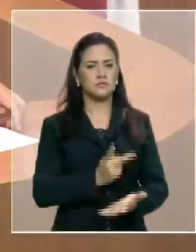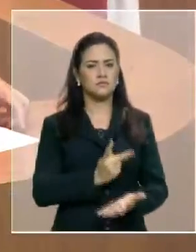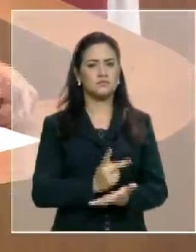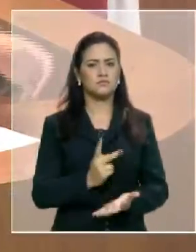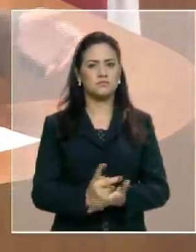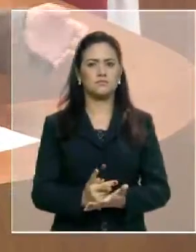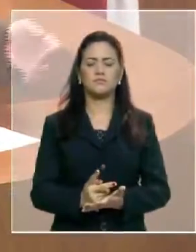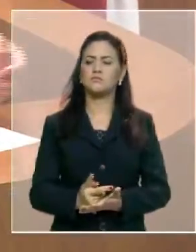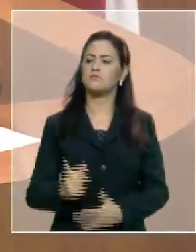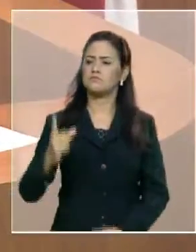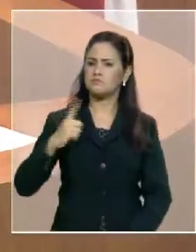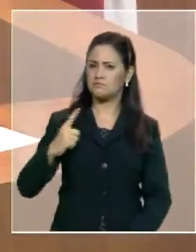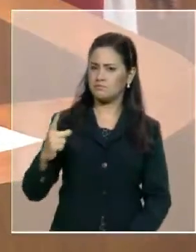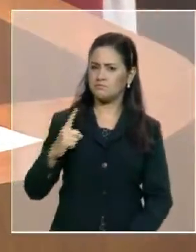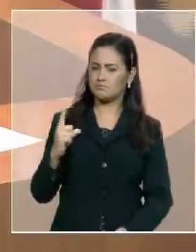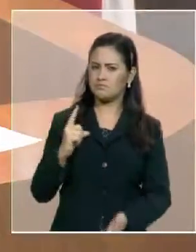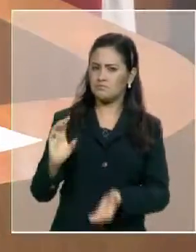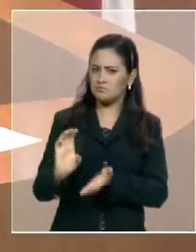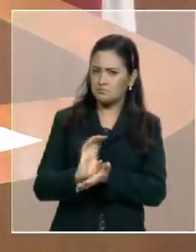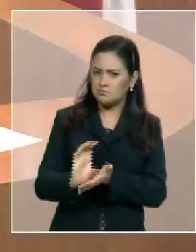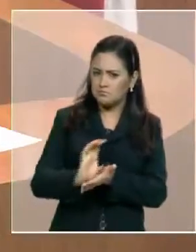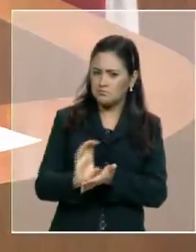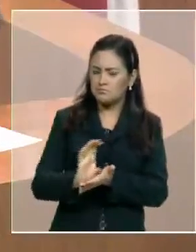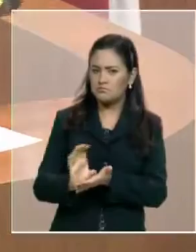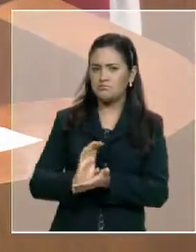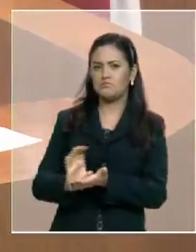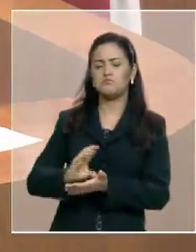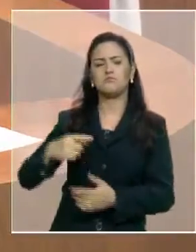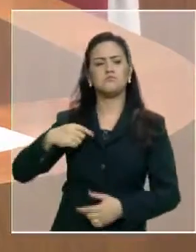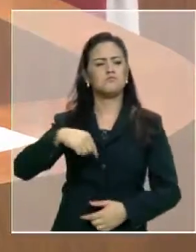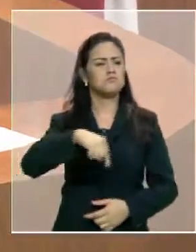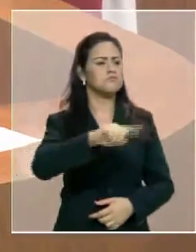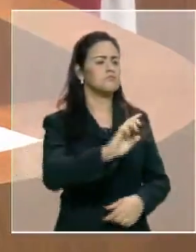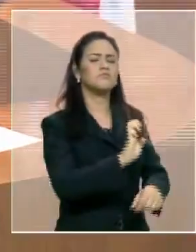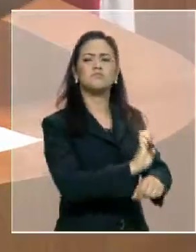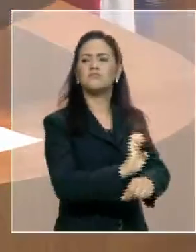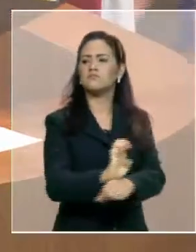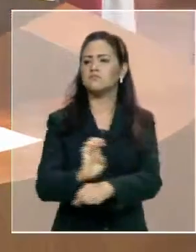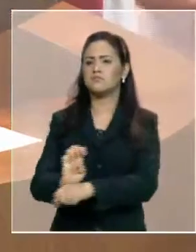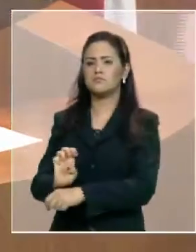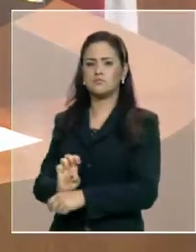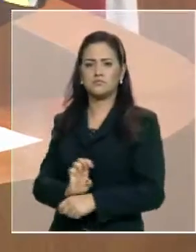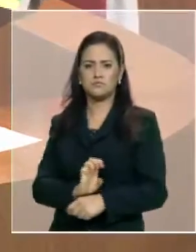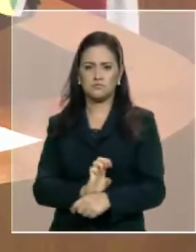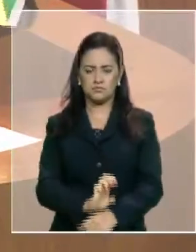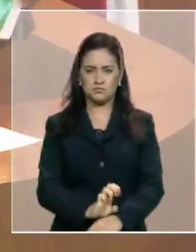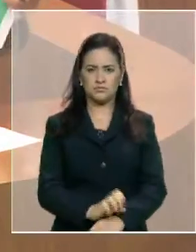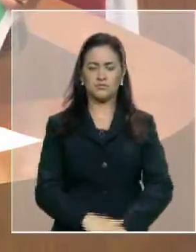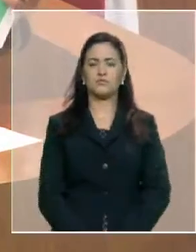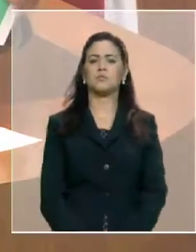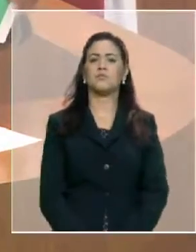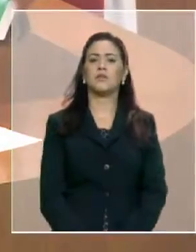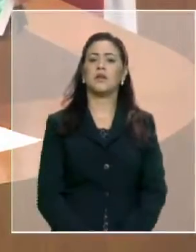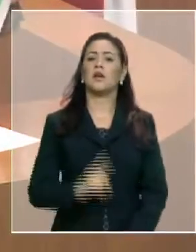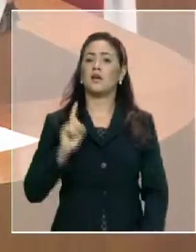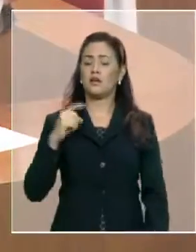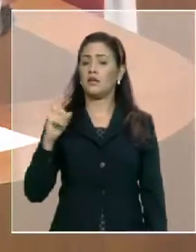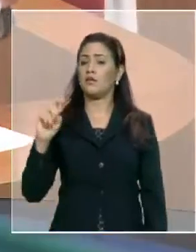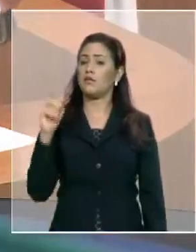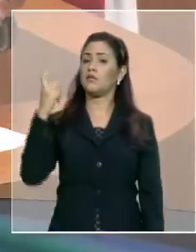braço, perambulando, país afora, com a Constituição. Ele, que é um ex-juiz